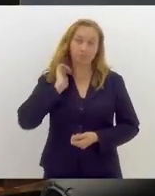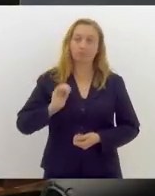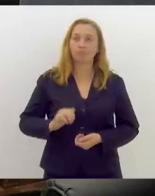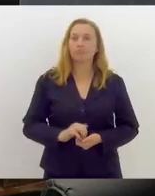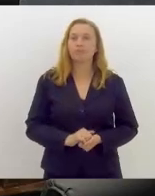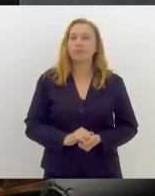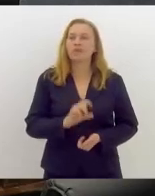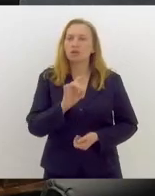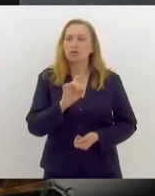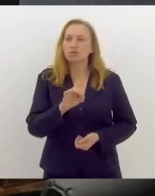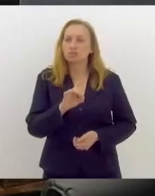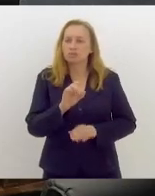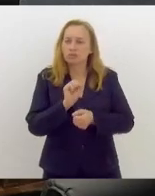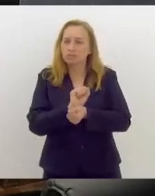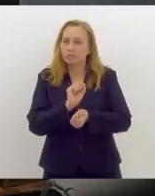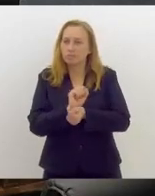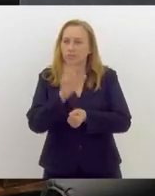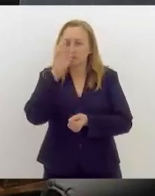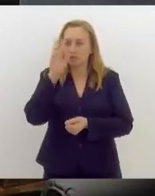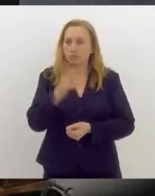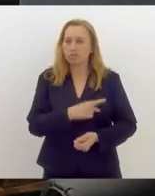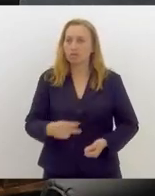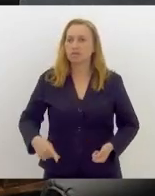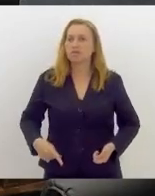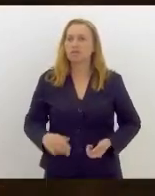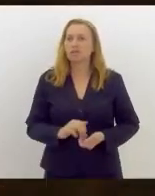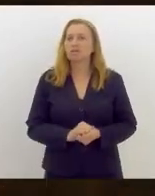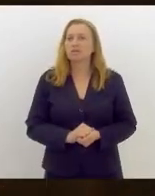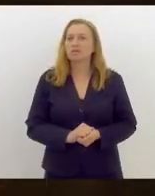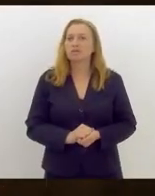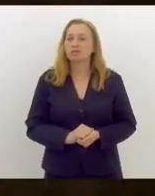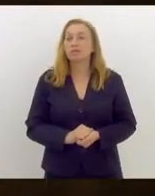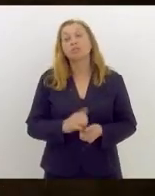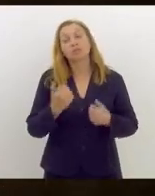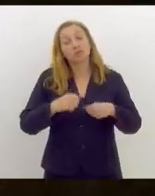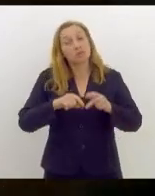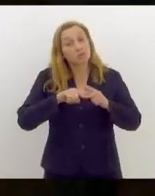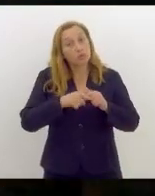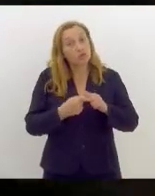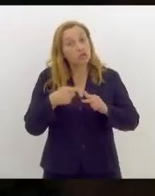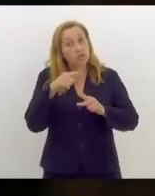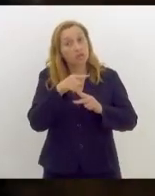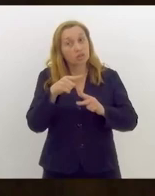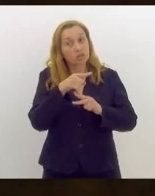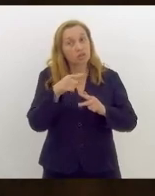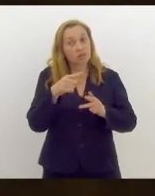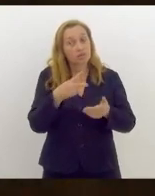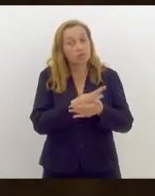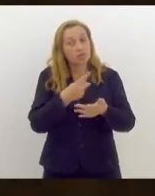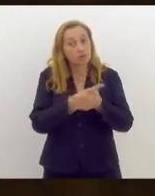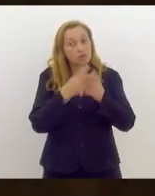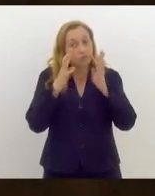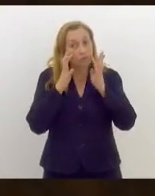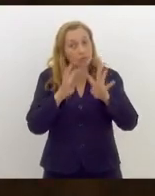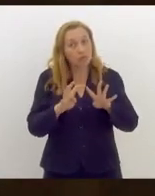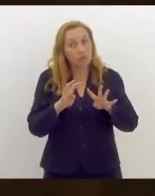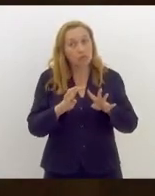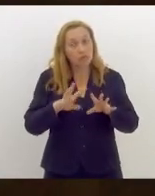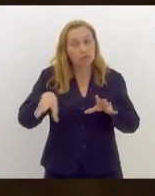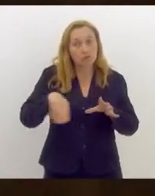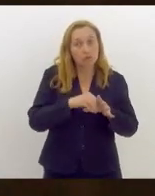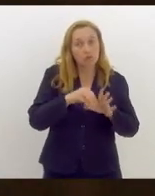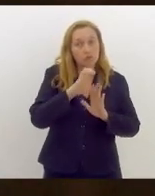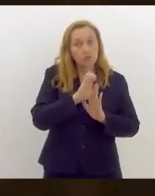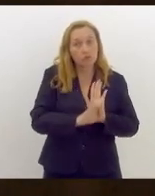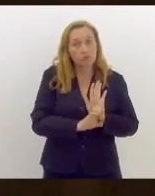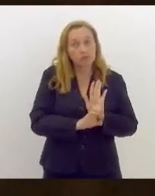mas só um minutinho seu presente mas tem que corrigir aqui uma falha que foi alertado inclua uma